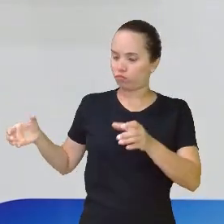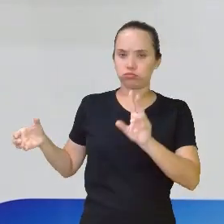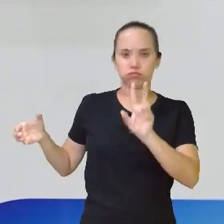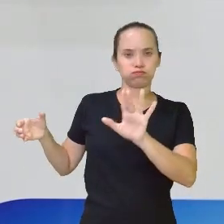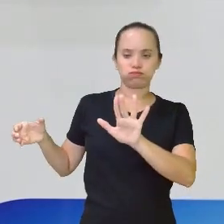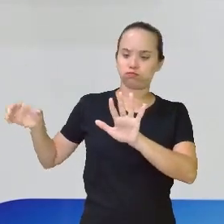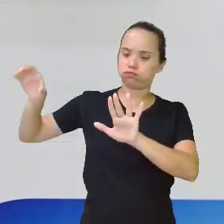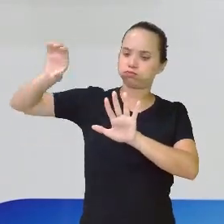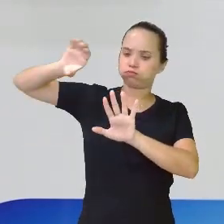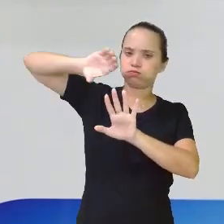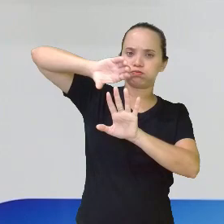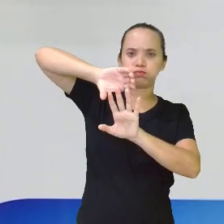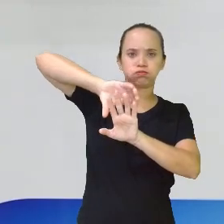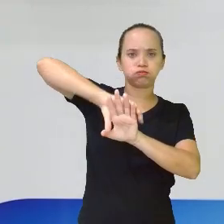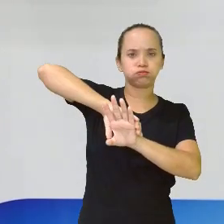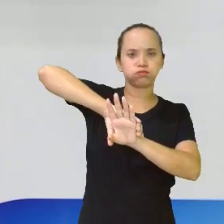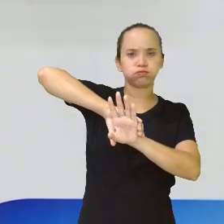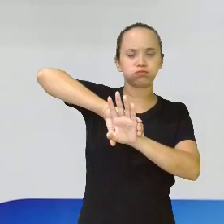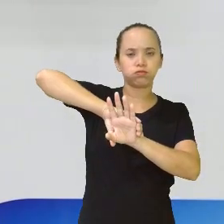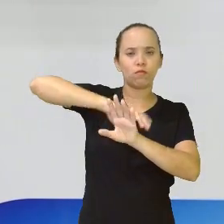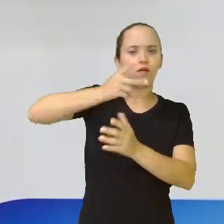ela continuaria acesa?